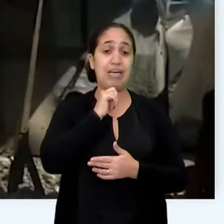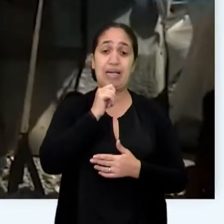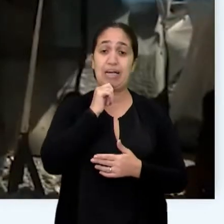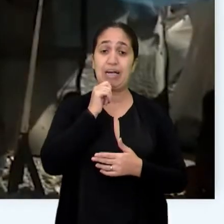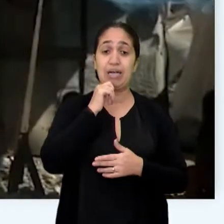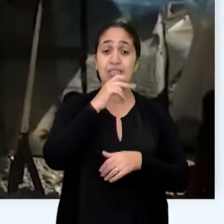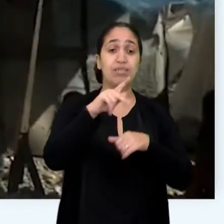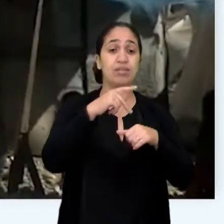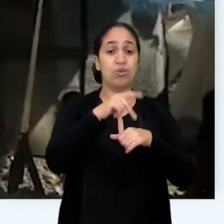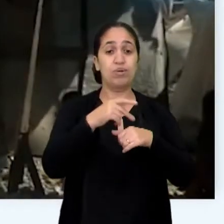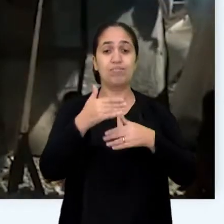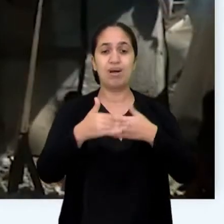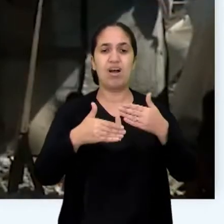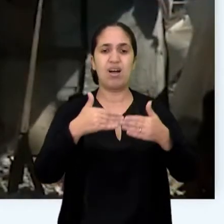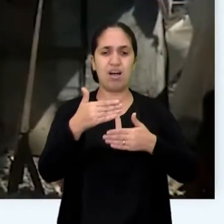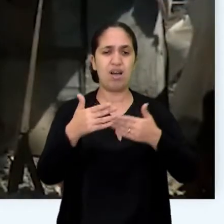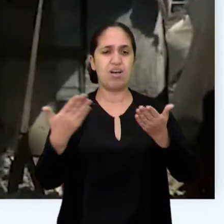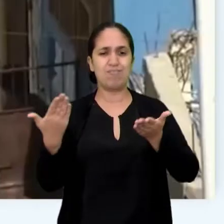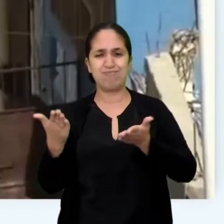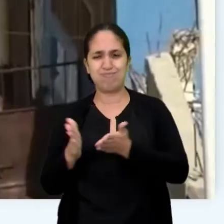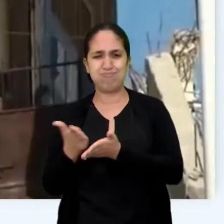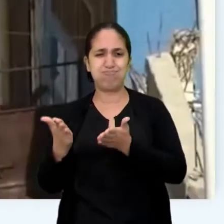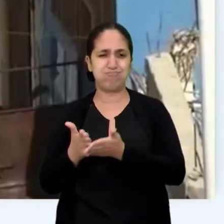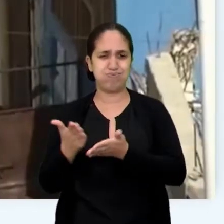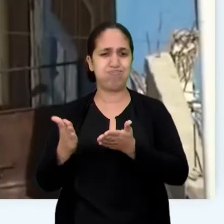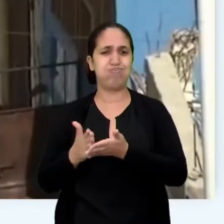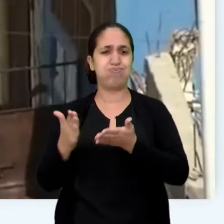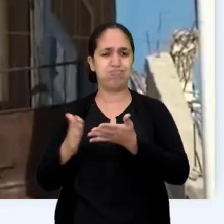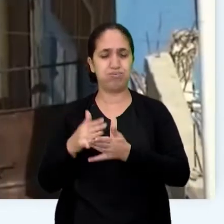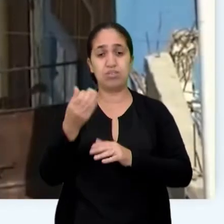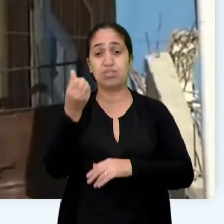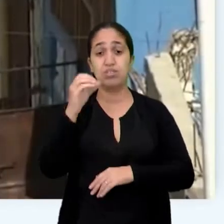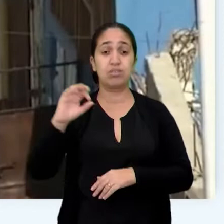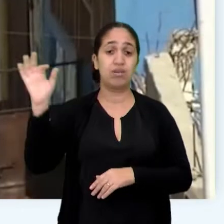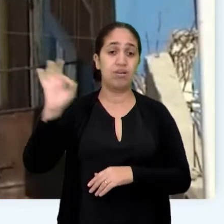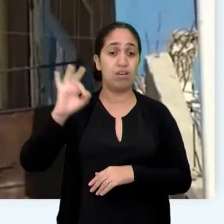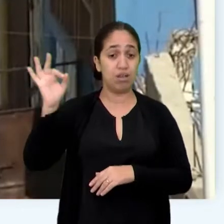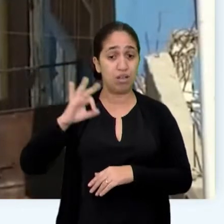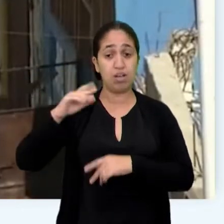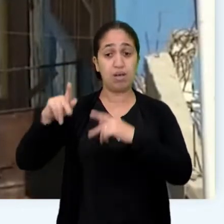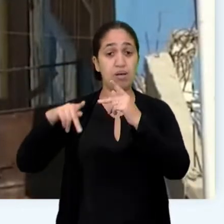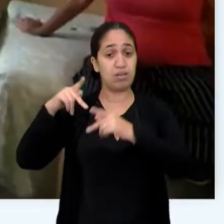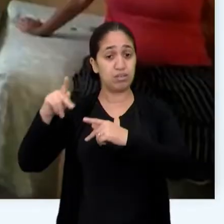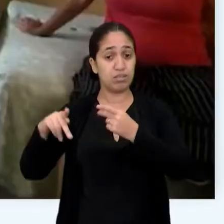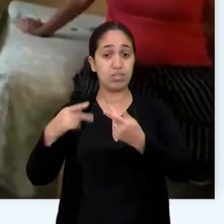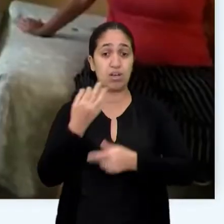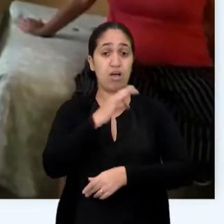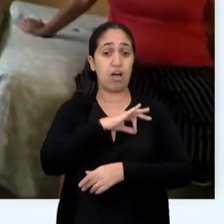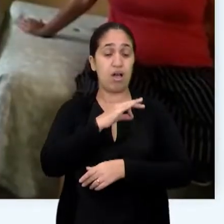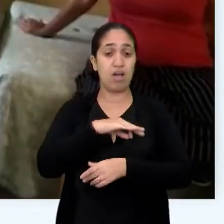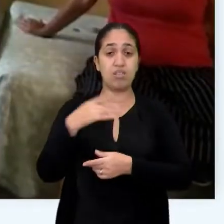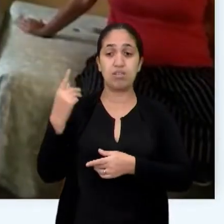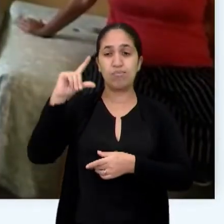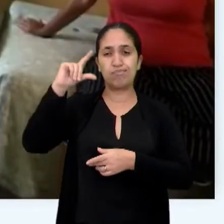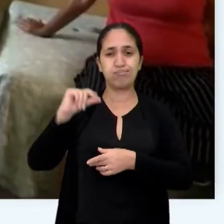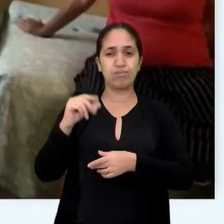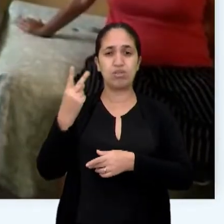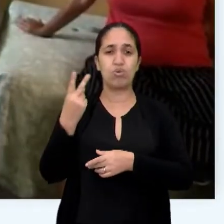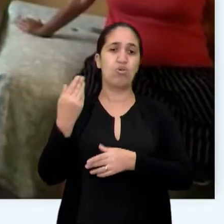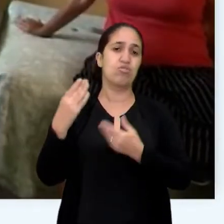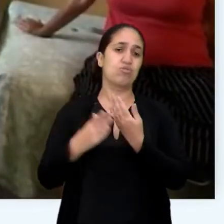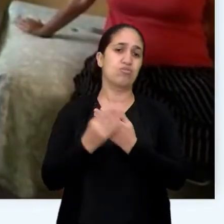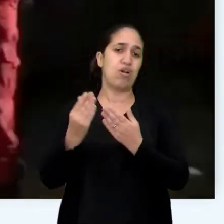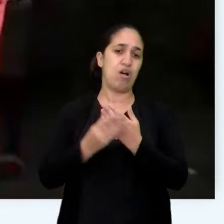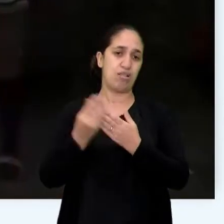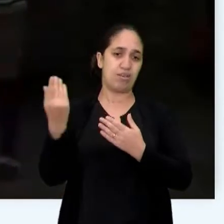segue sendo o mais pobre das Américas. 60% da população tem renda menor que US$ 2,40